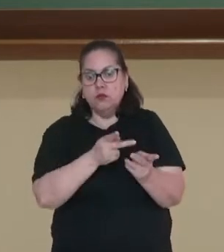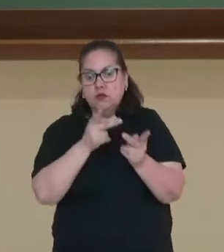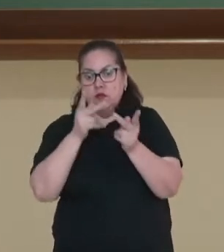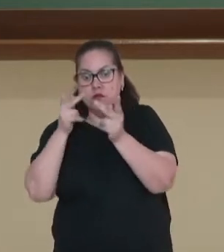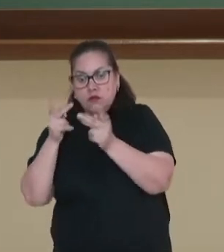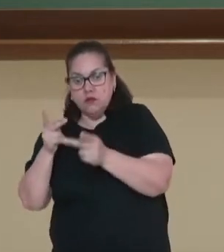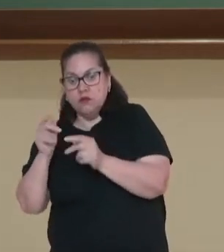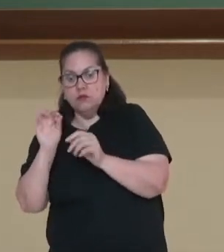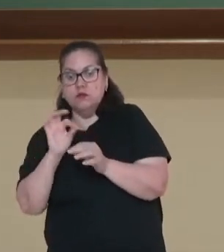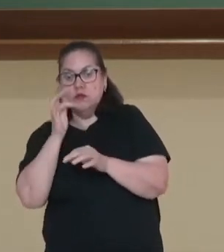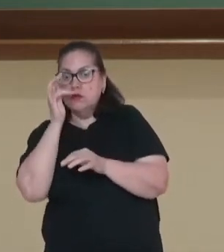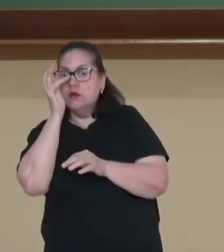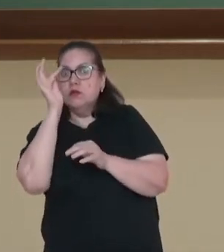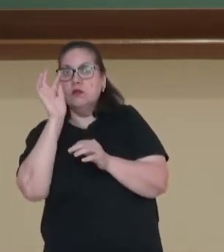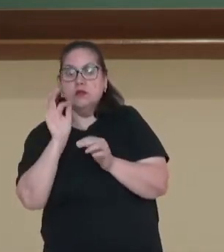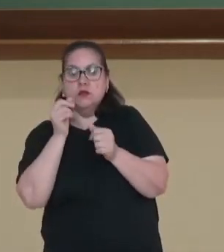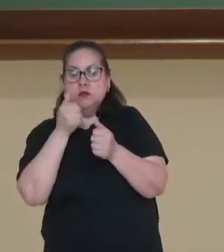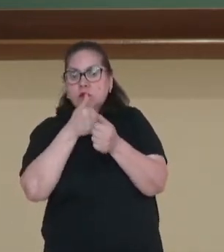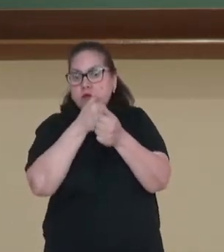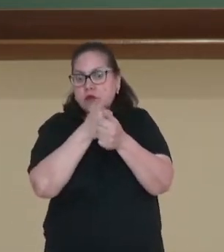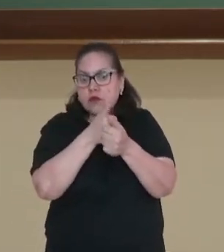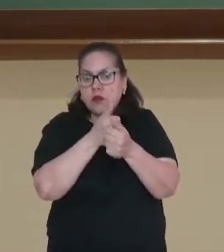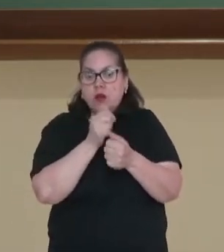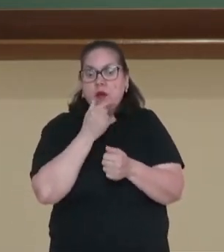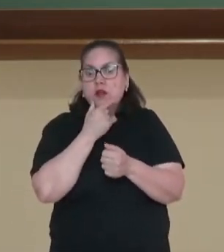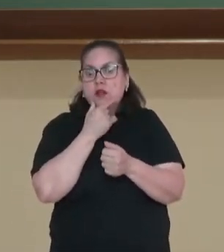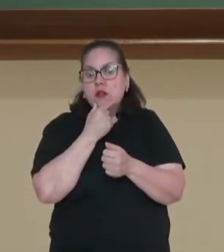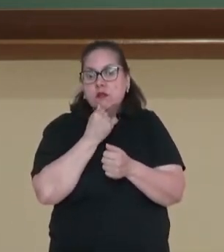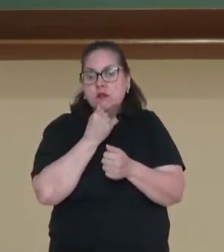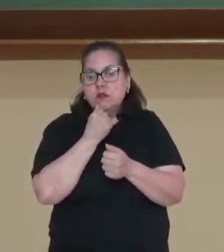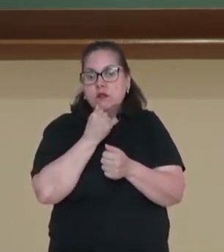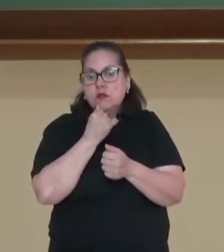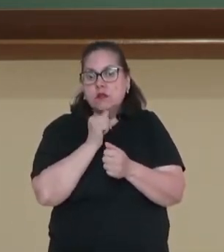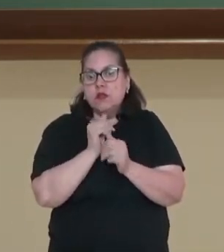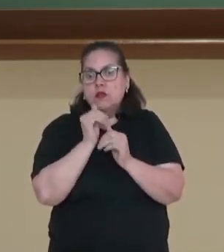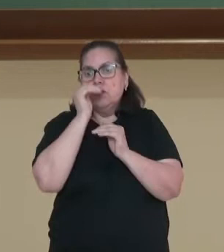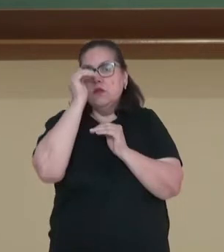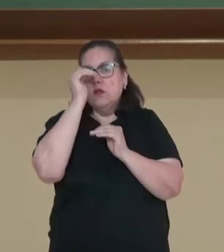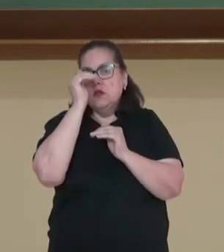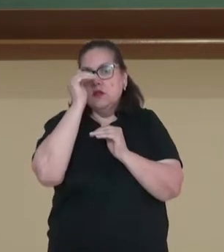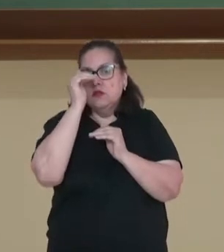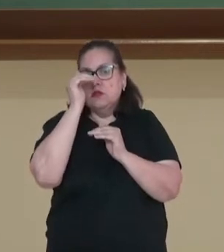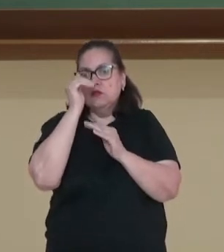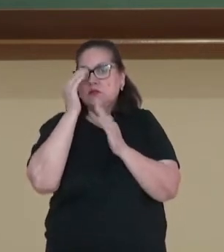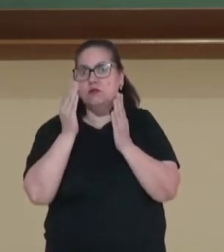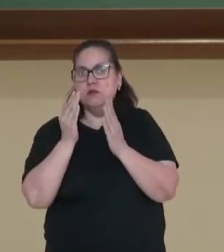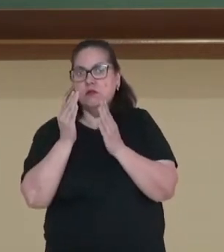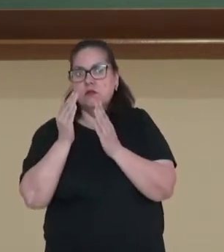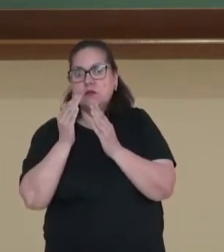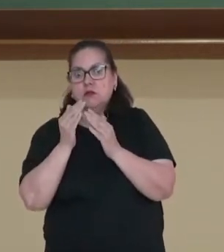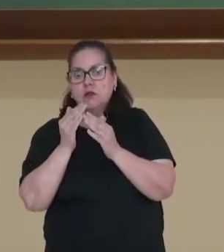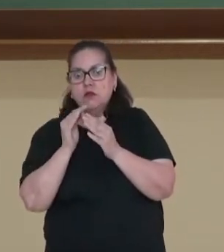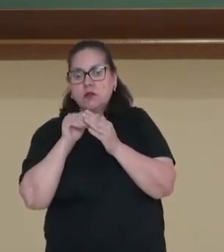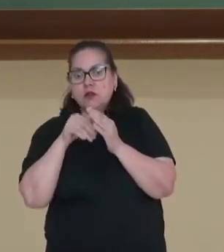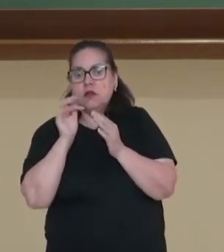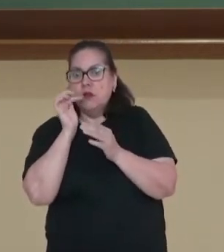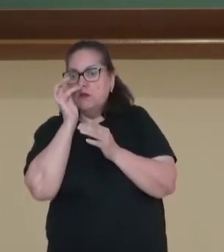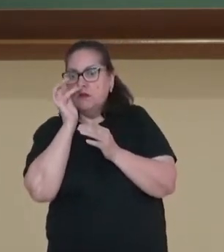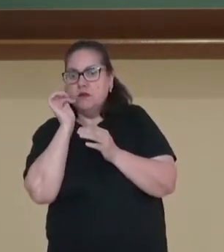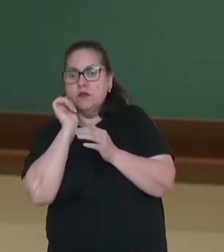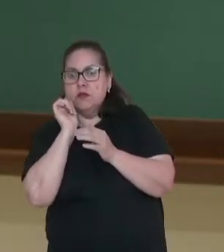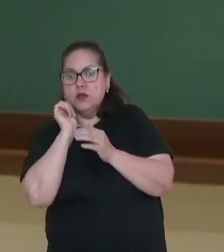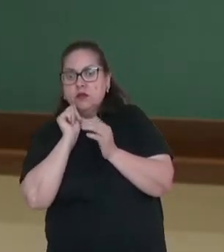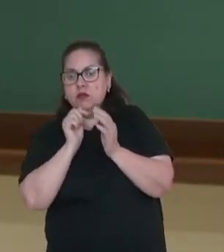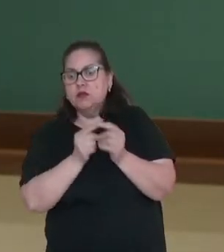visitar essa flor, ele encosta na parte masculina. Ele não vai subir em seguida. para encostar na parte feminina. Ele